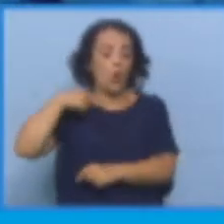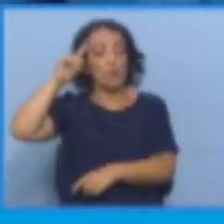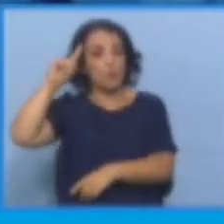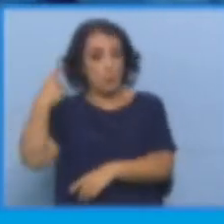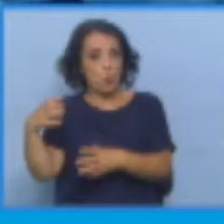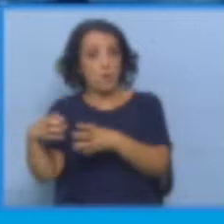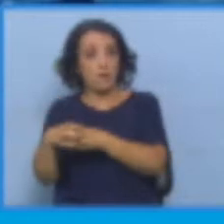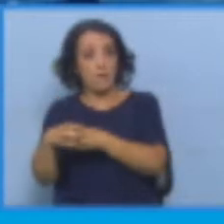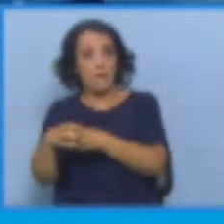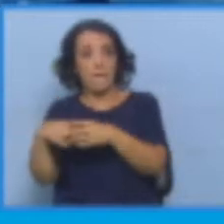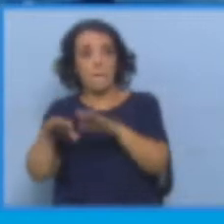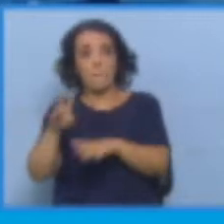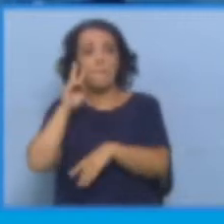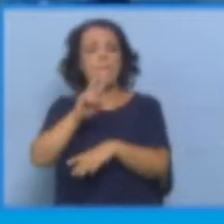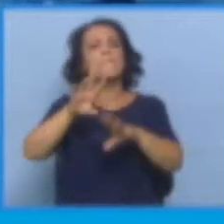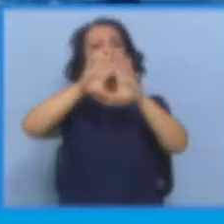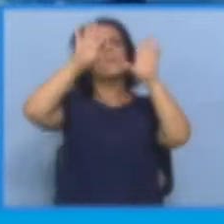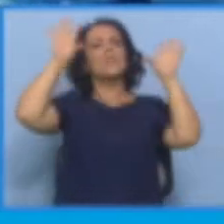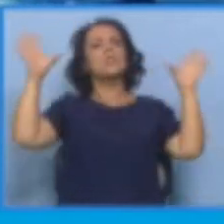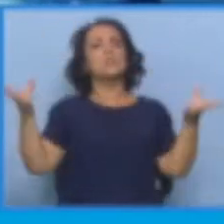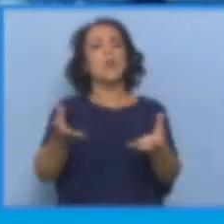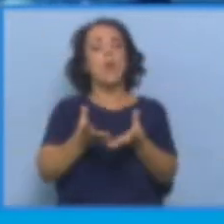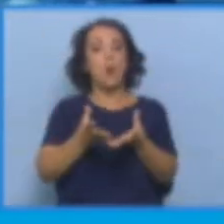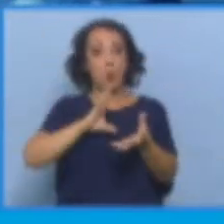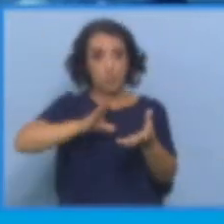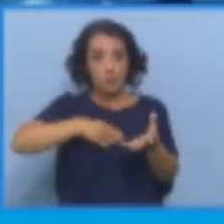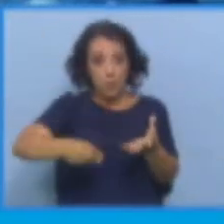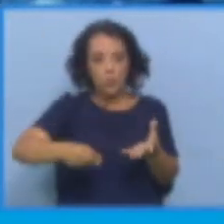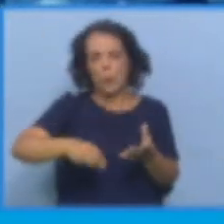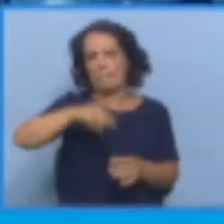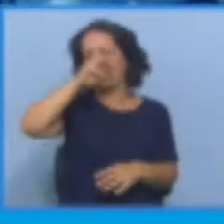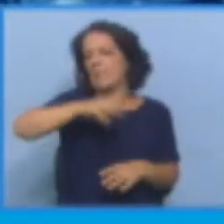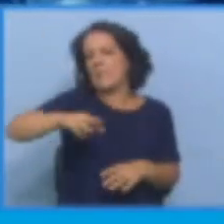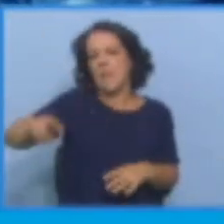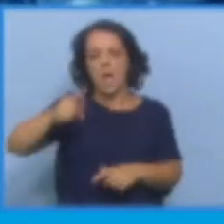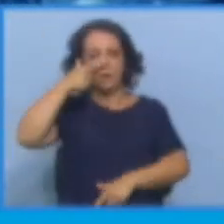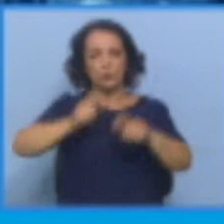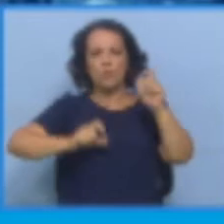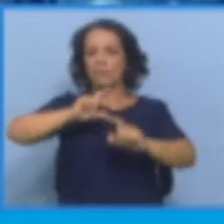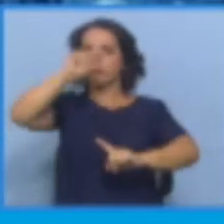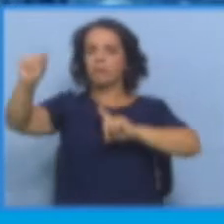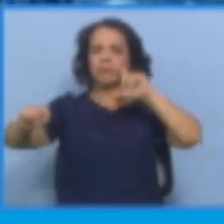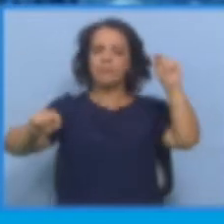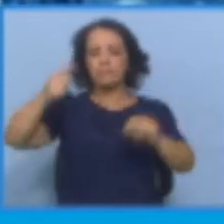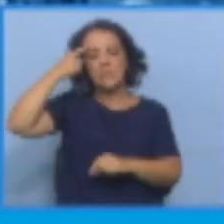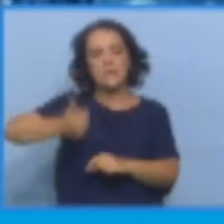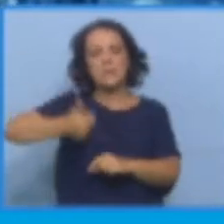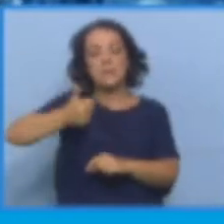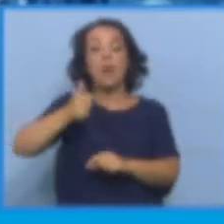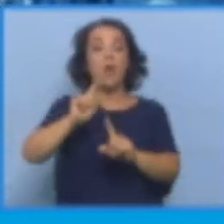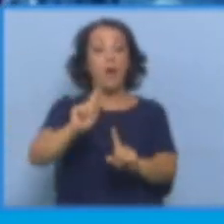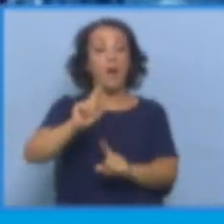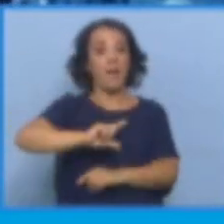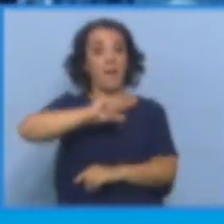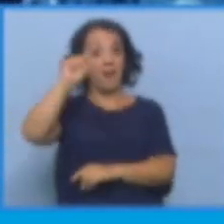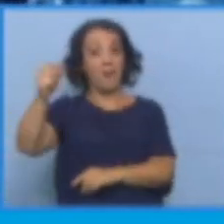olharmos para o global, no mundo partem milhares. E a ideia não é só aqueles que sejam um tempo isolado, ou seja, que